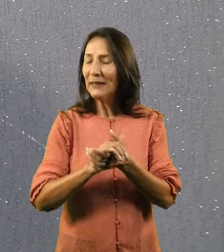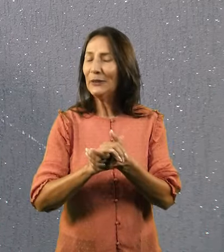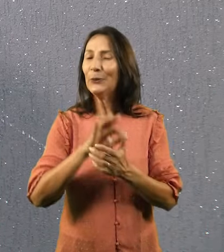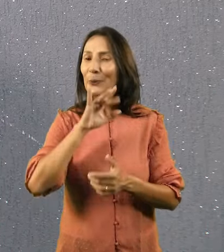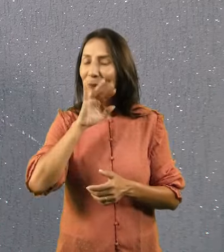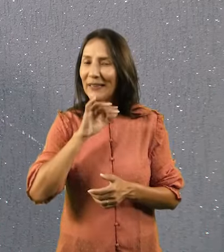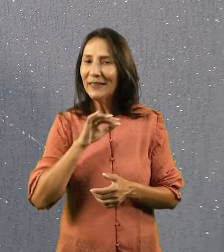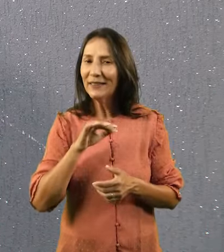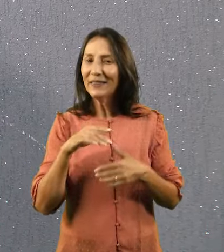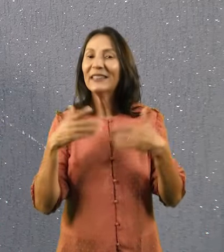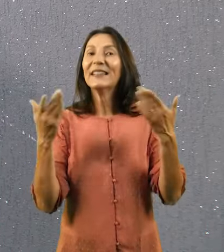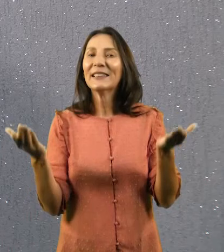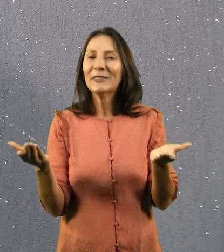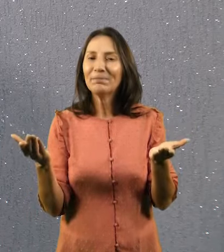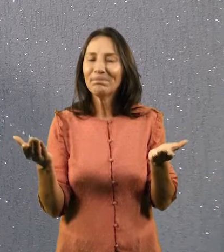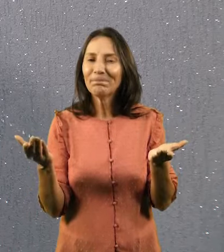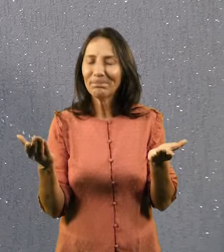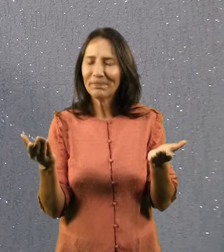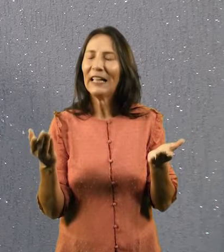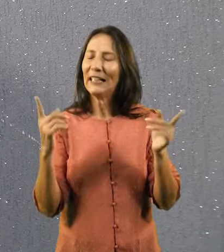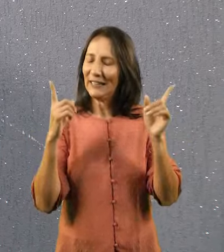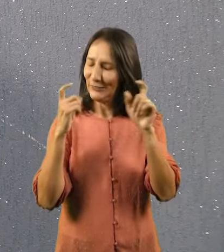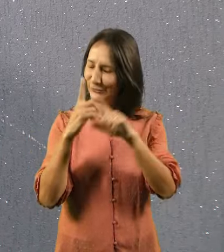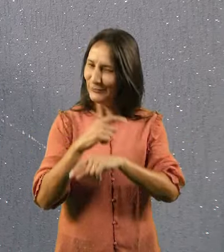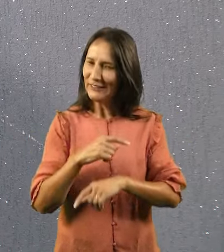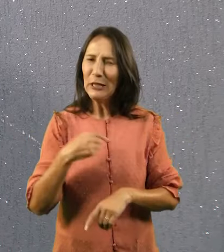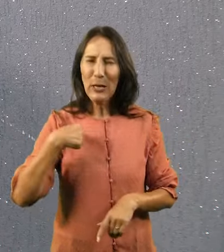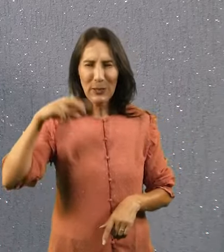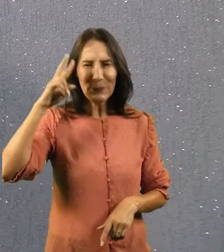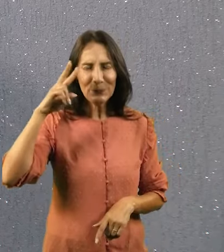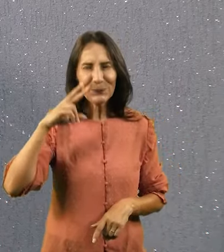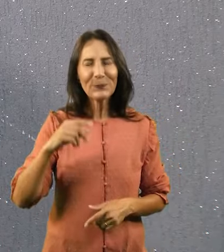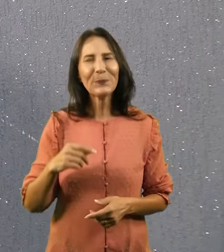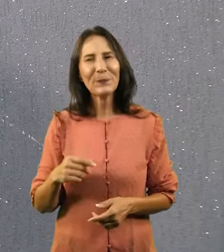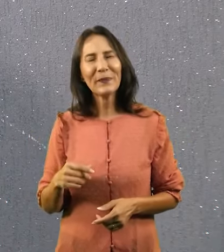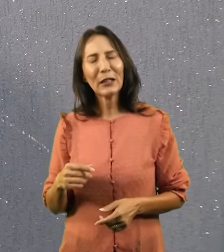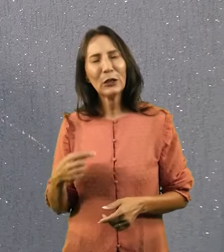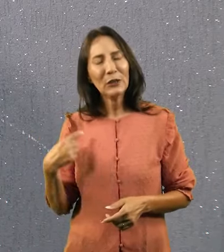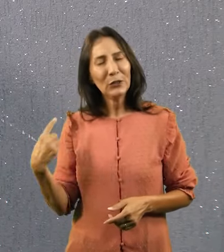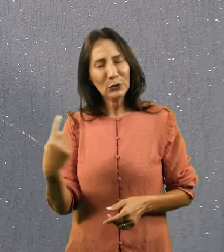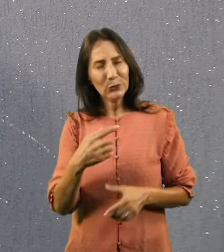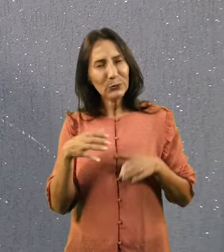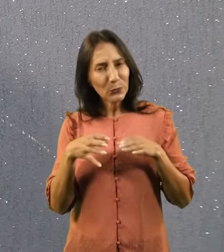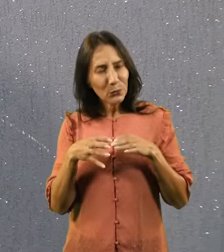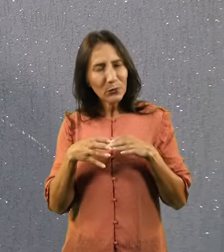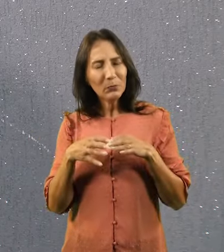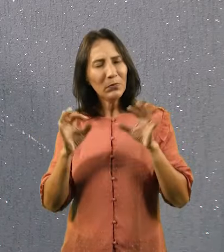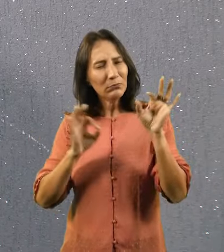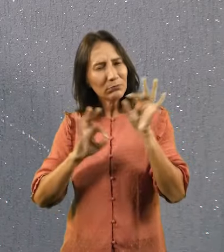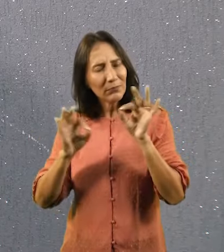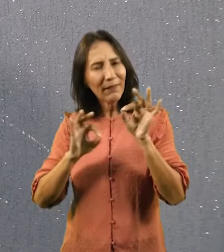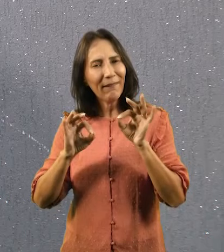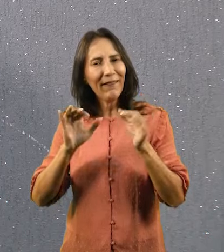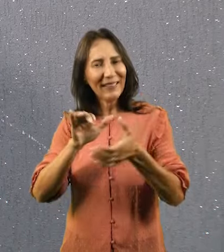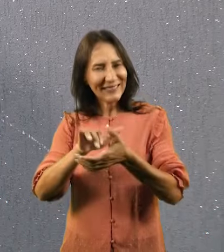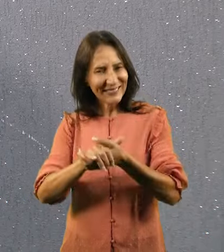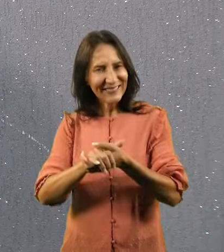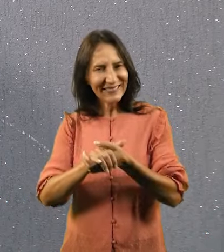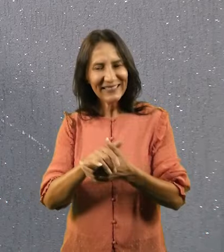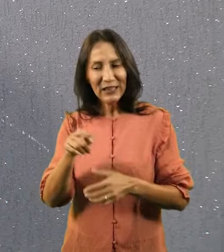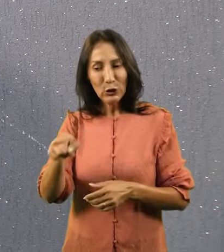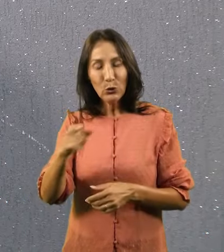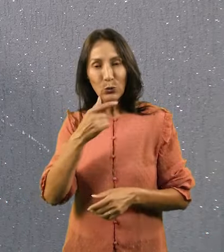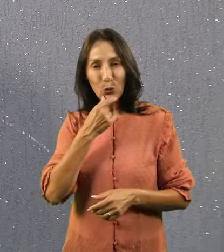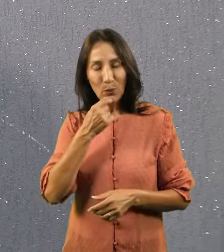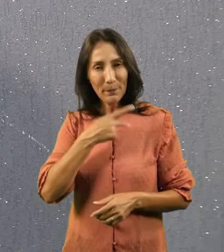mal é um negócio muito complicado. Eu me lembro uma vez que nós estávamos fazendo um casamento e o pastor,